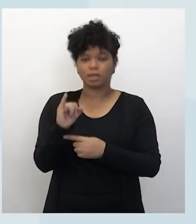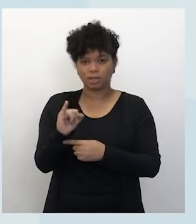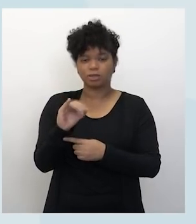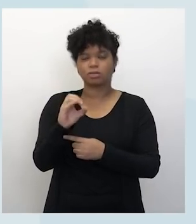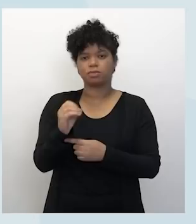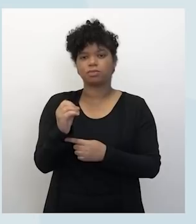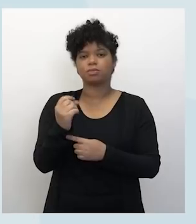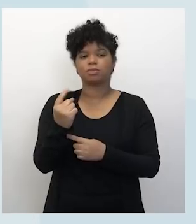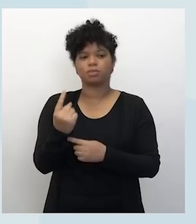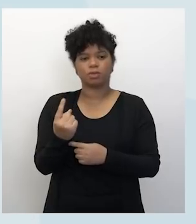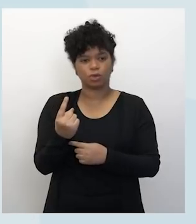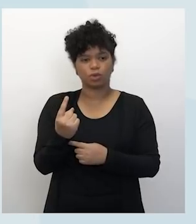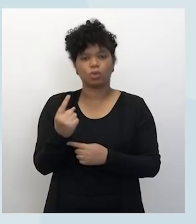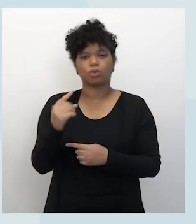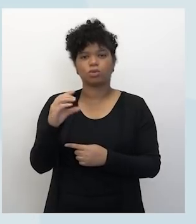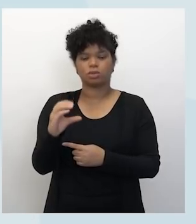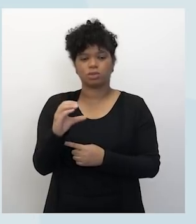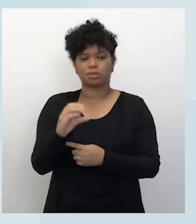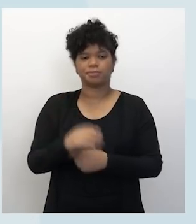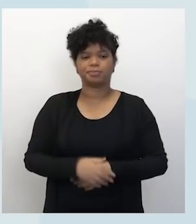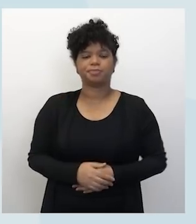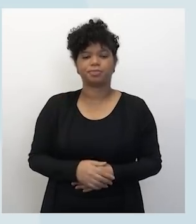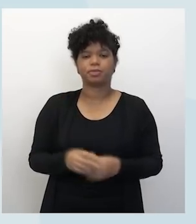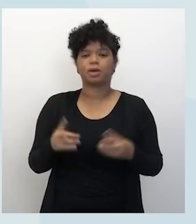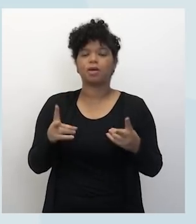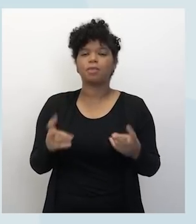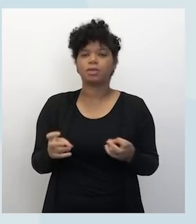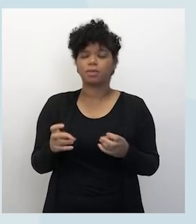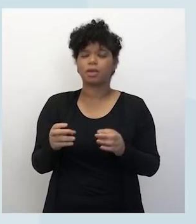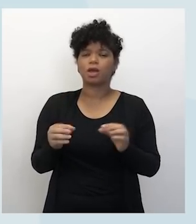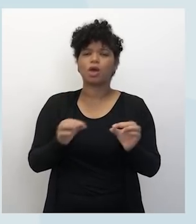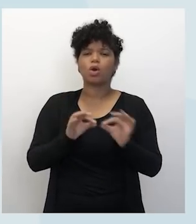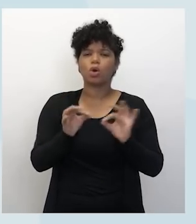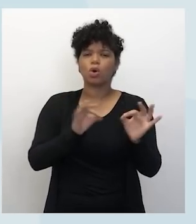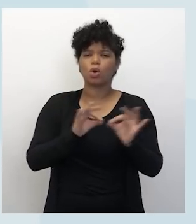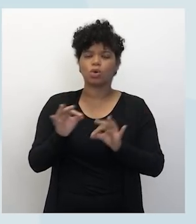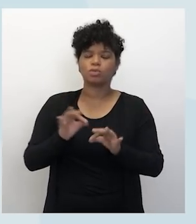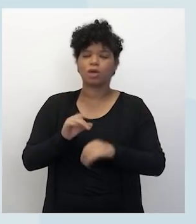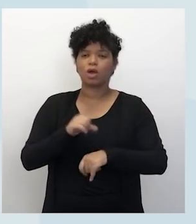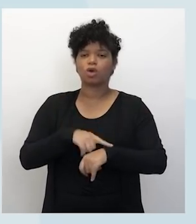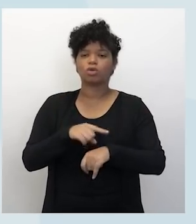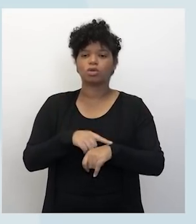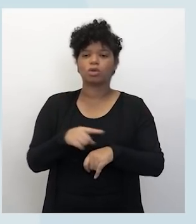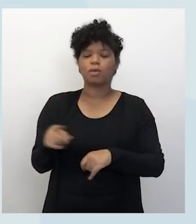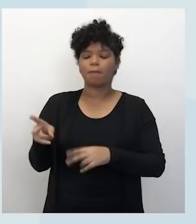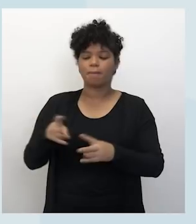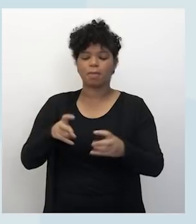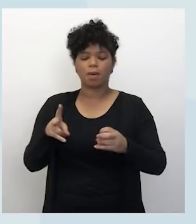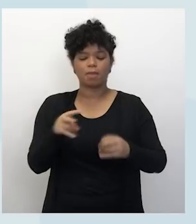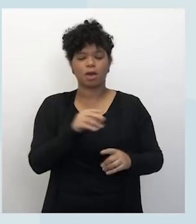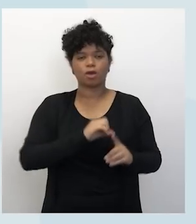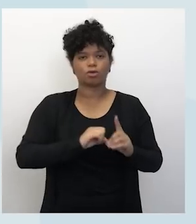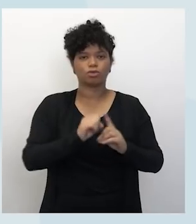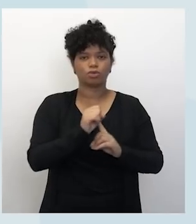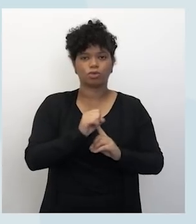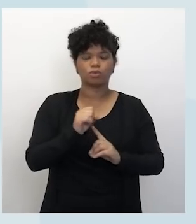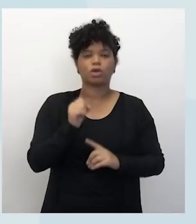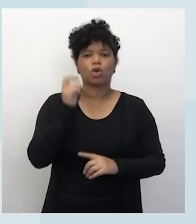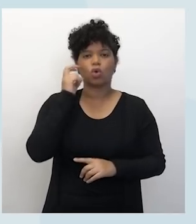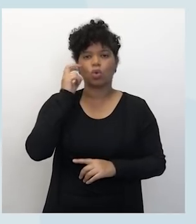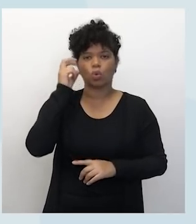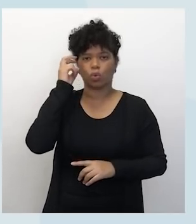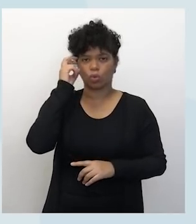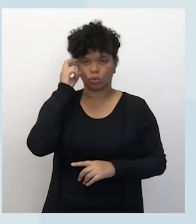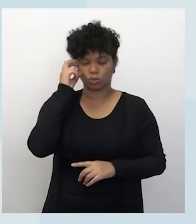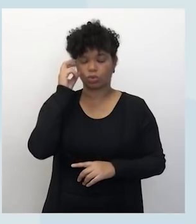EF06HI01C. Reconhecer que a organização do tempo é construída culturalmente de acordo com a sociedade e do